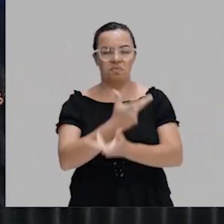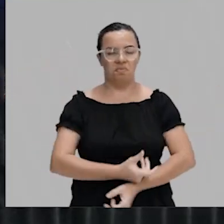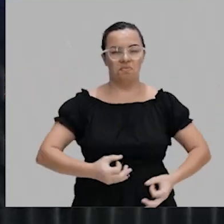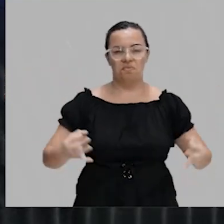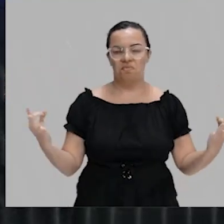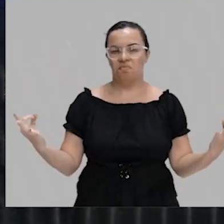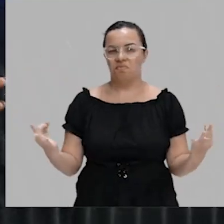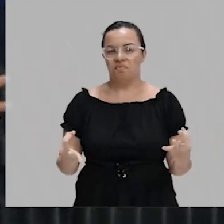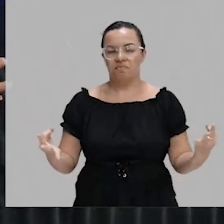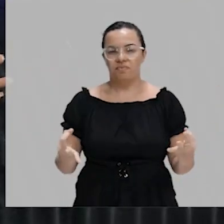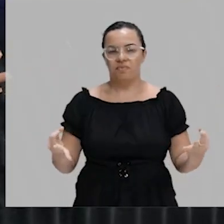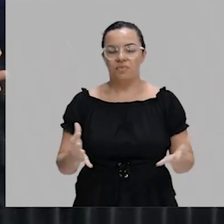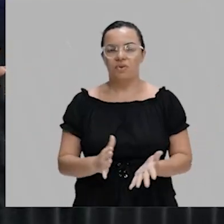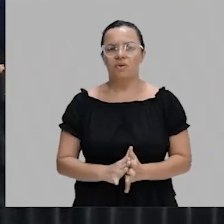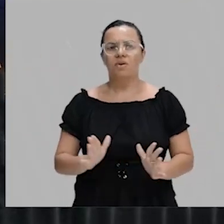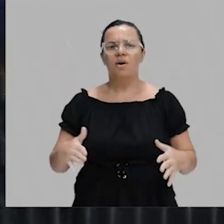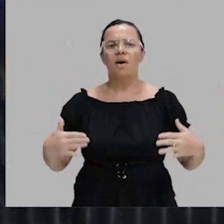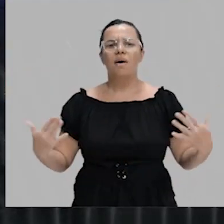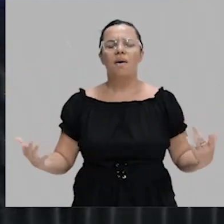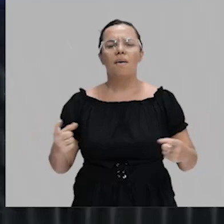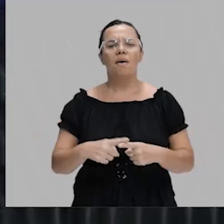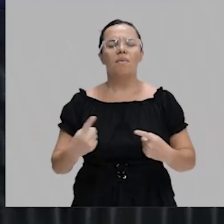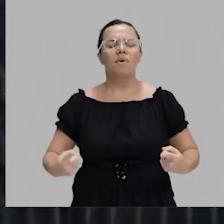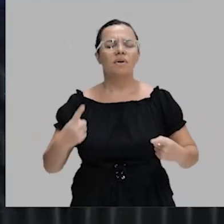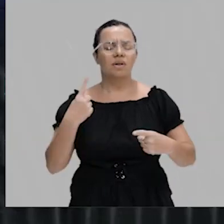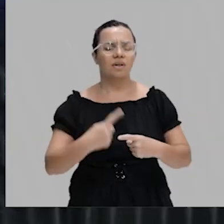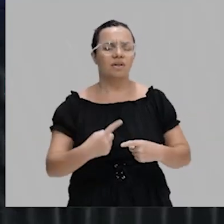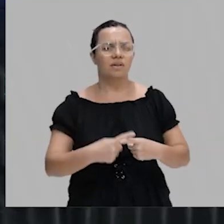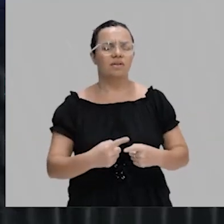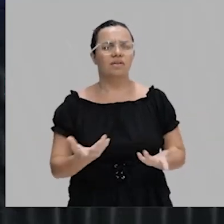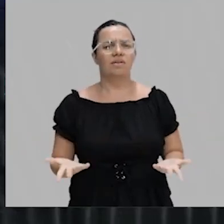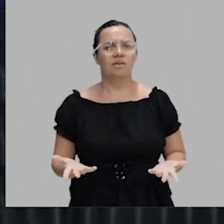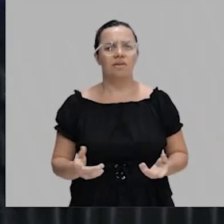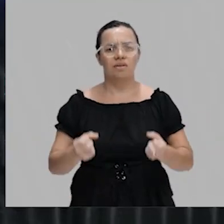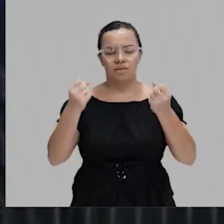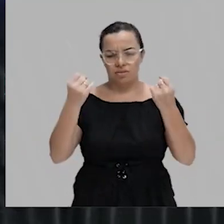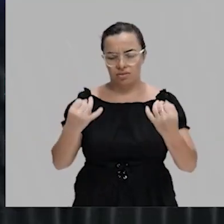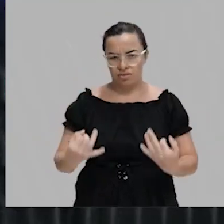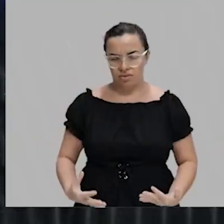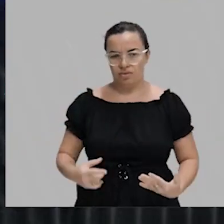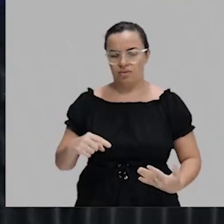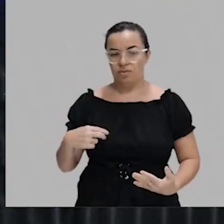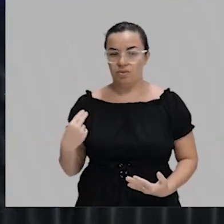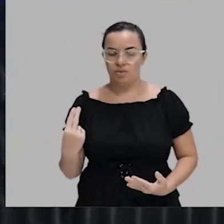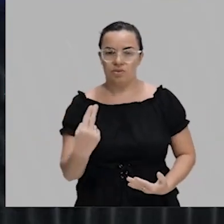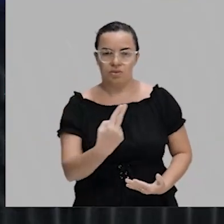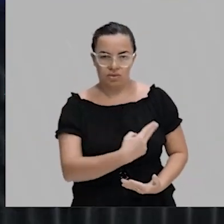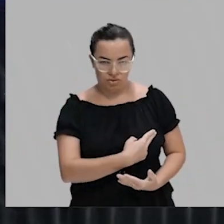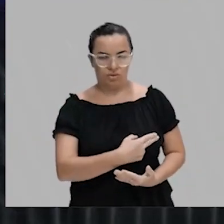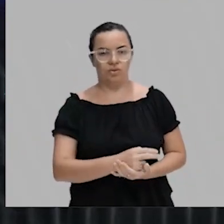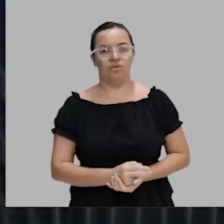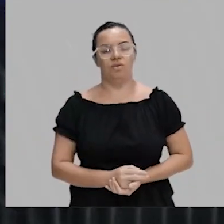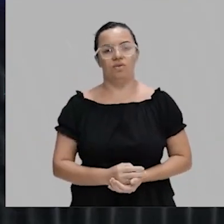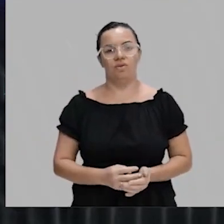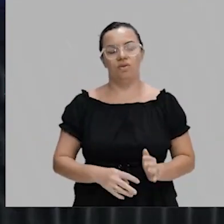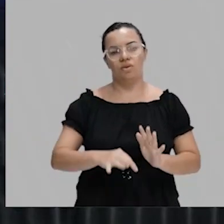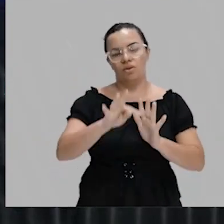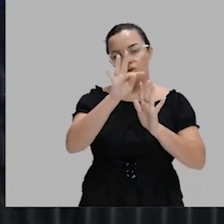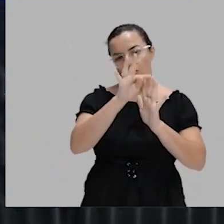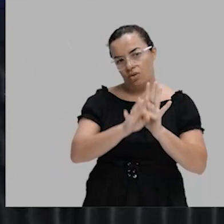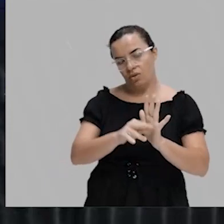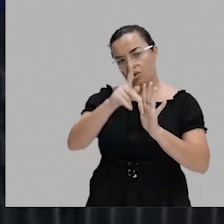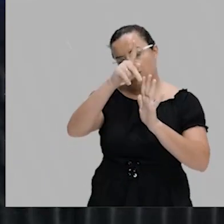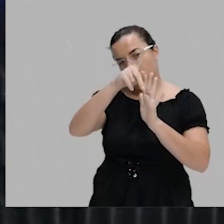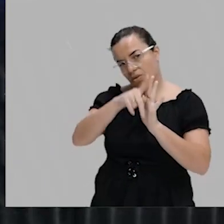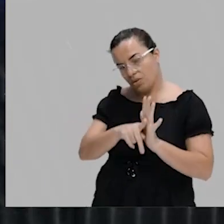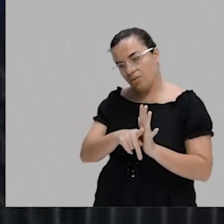harmonizado. Por que eu estou falando disso? Porque quando nós falamos de texto, de